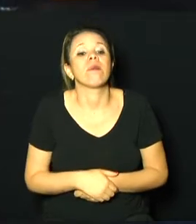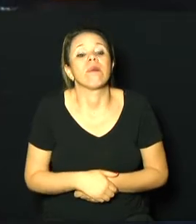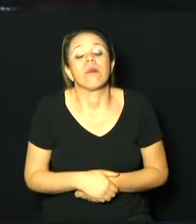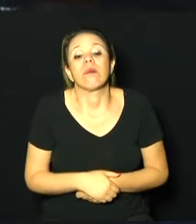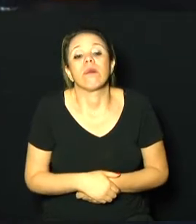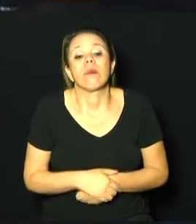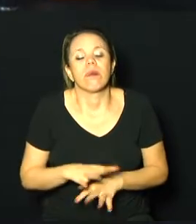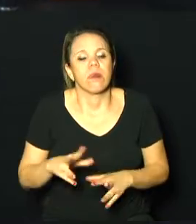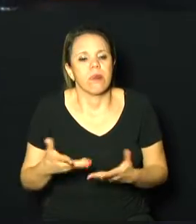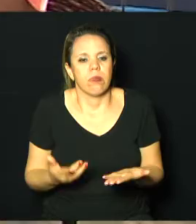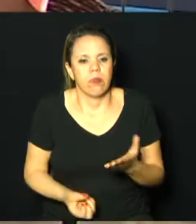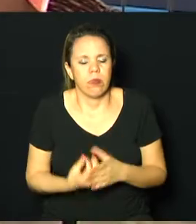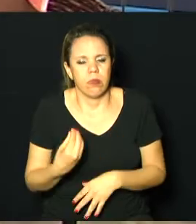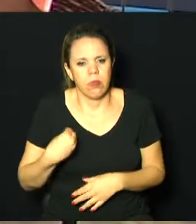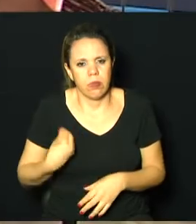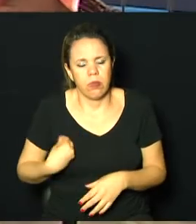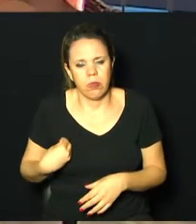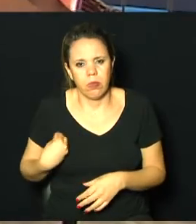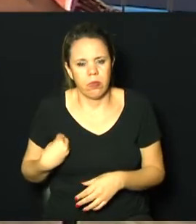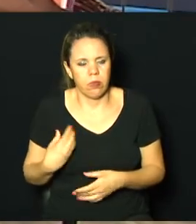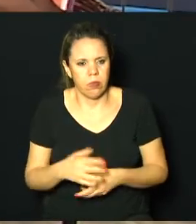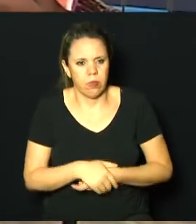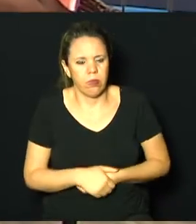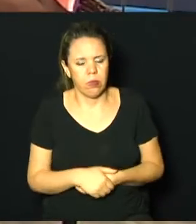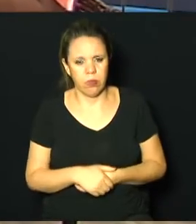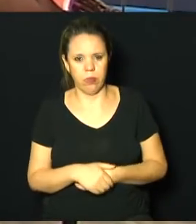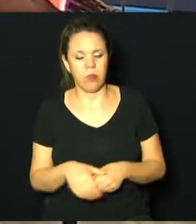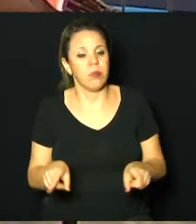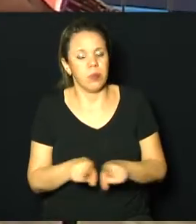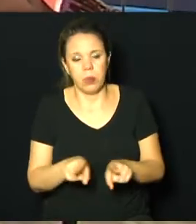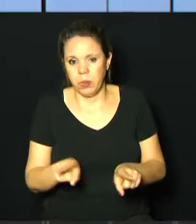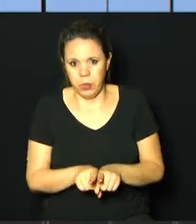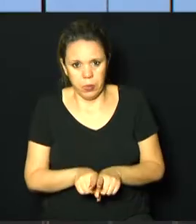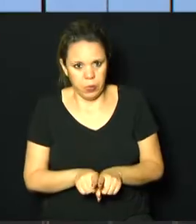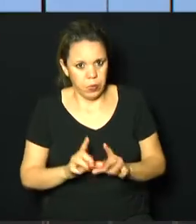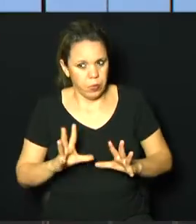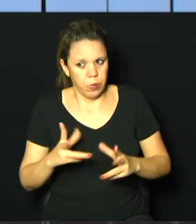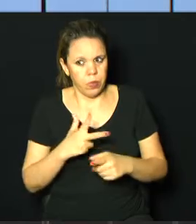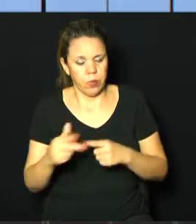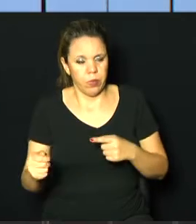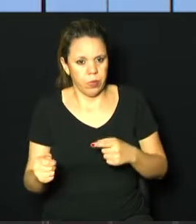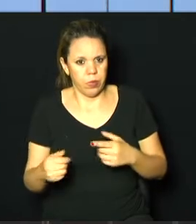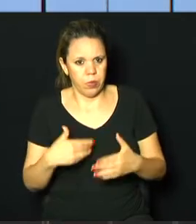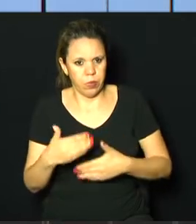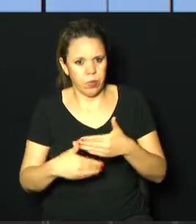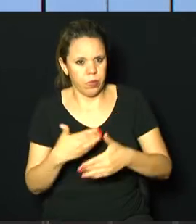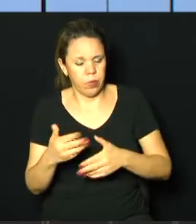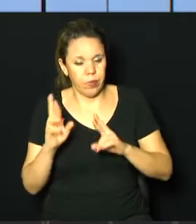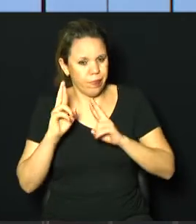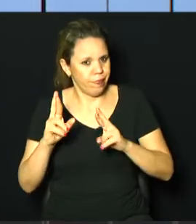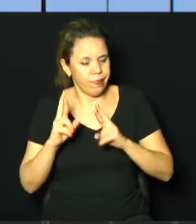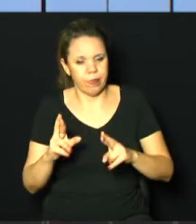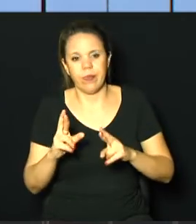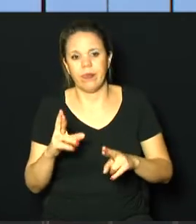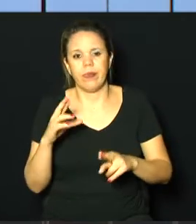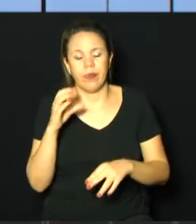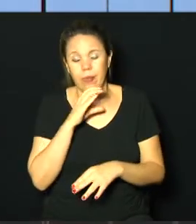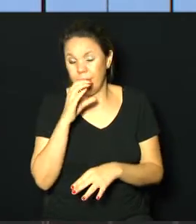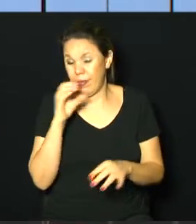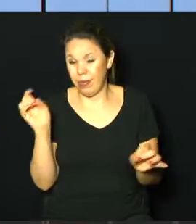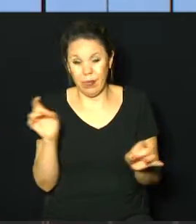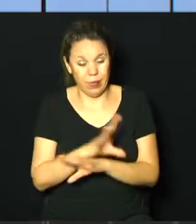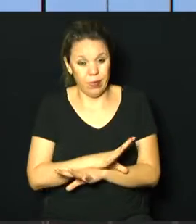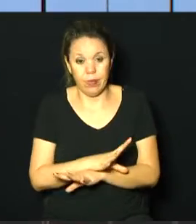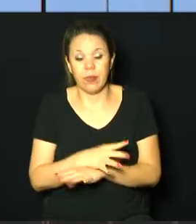né, para tudo isso que nós vivemos. Agora, Anne, também quando isso tudo passar, como a gente está torcendo para que acabe